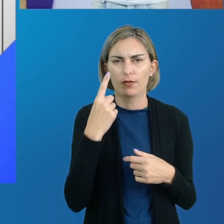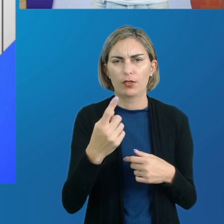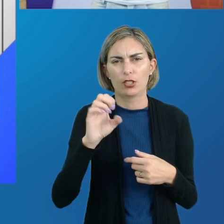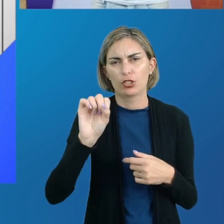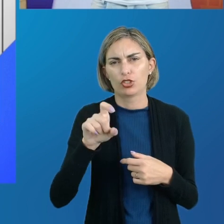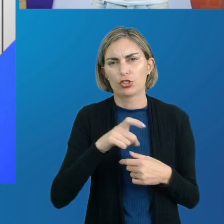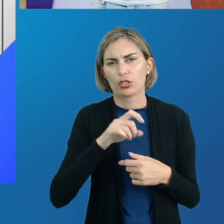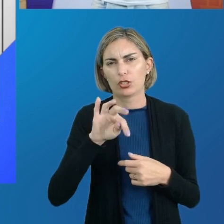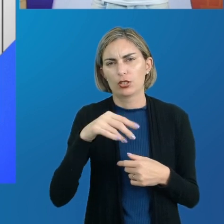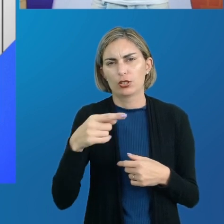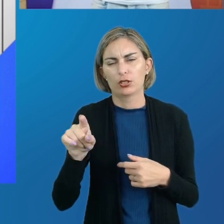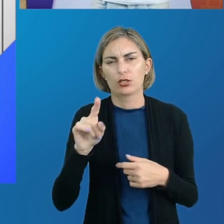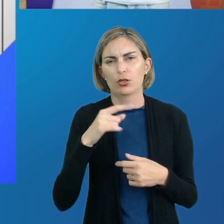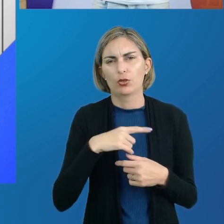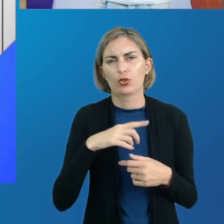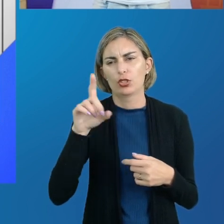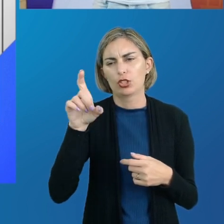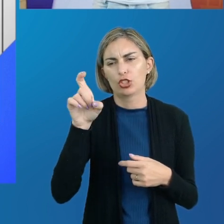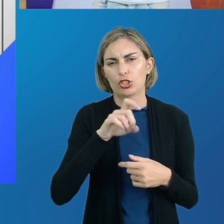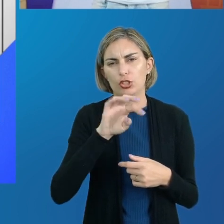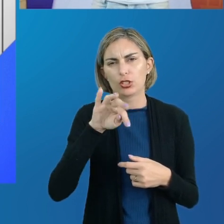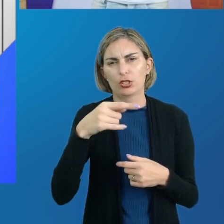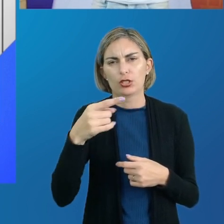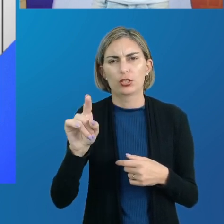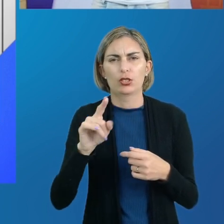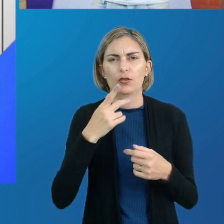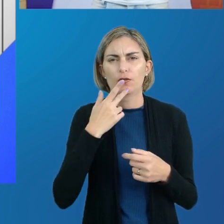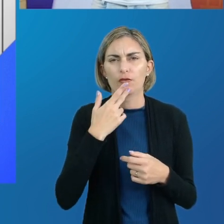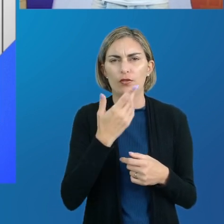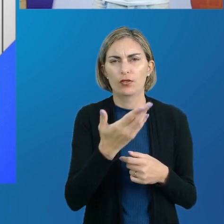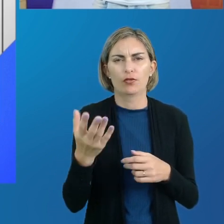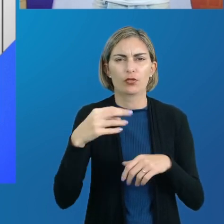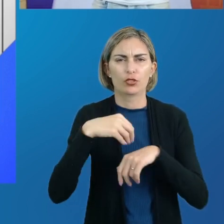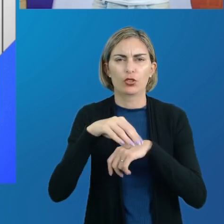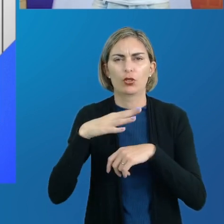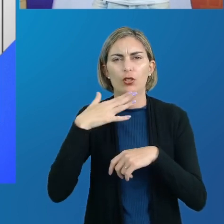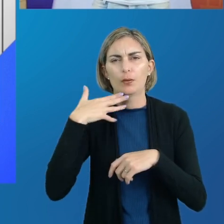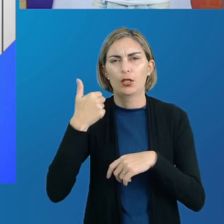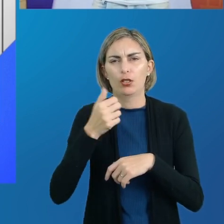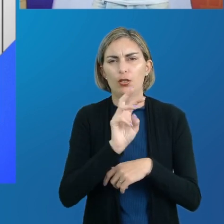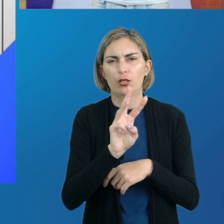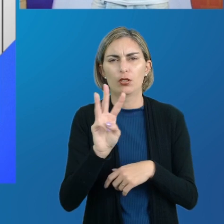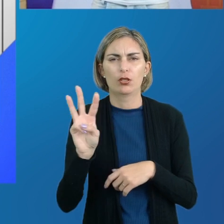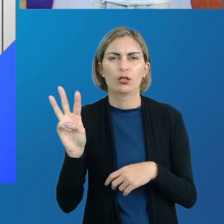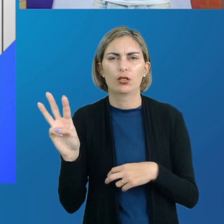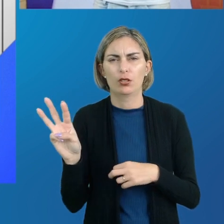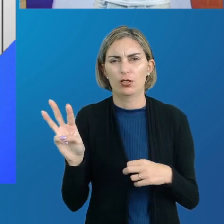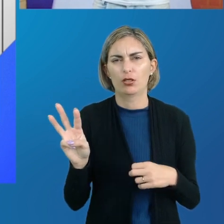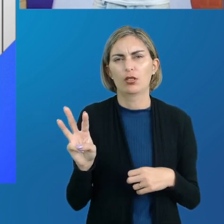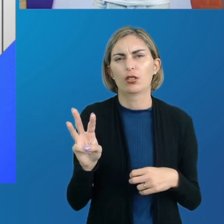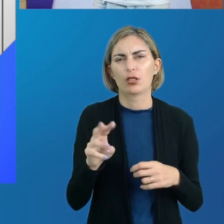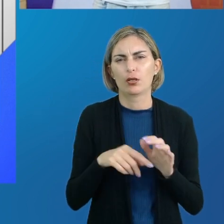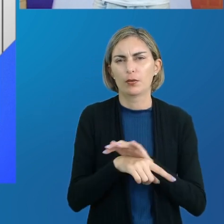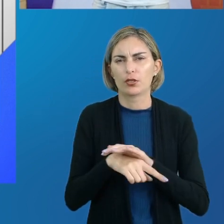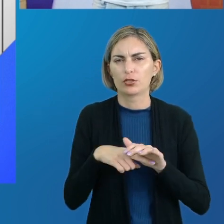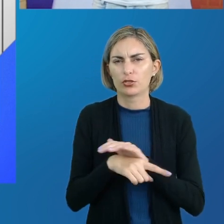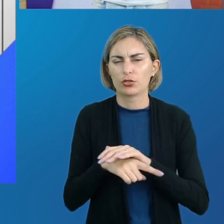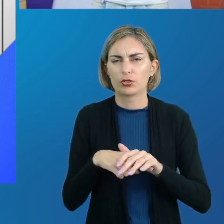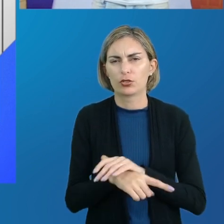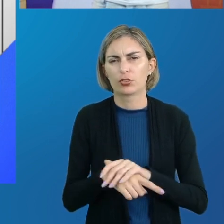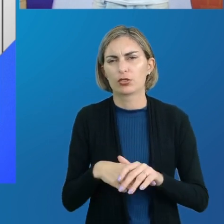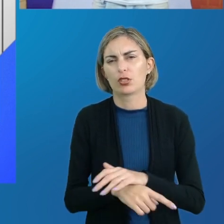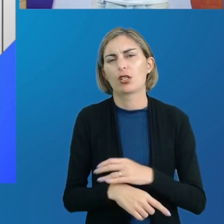E normalmente são aquelas extensões, eu prefiro falar, que você coloca para melhorar o site. Então você coloca pesquisar, é um